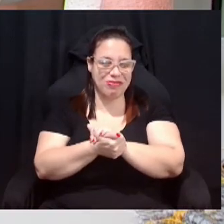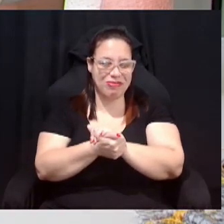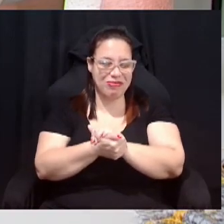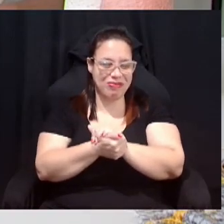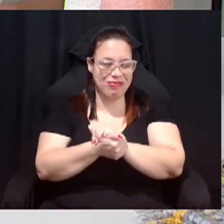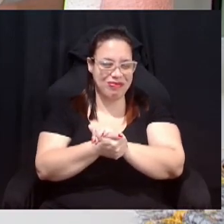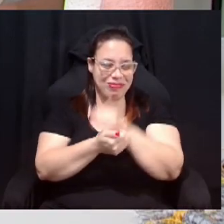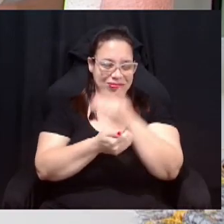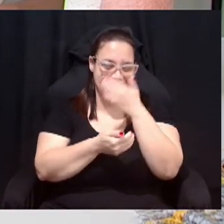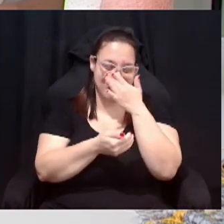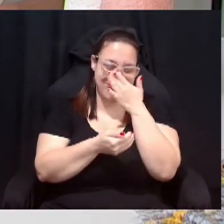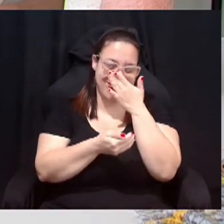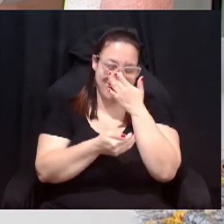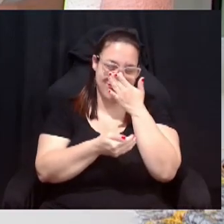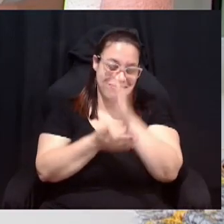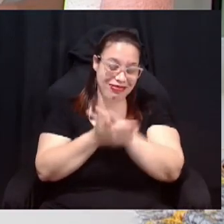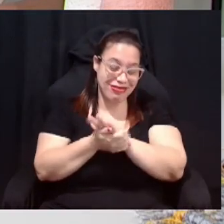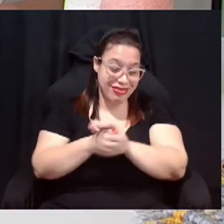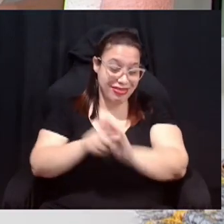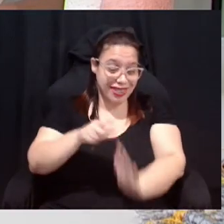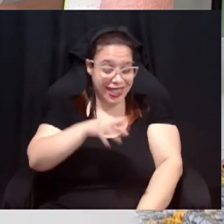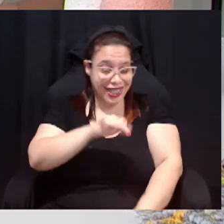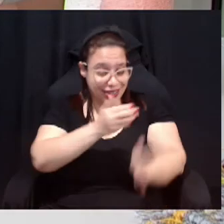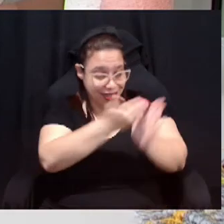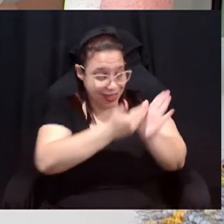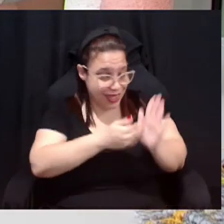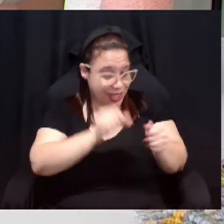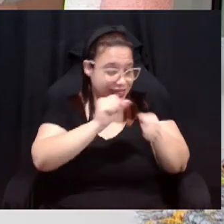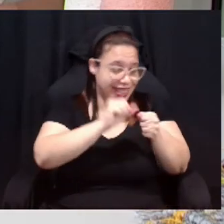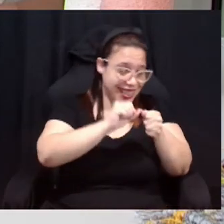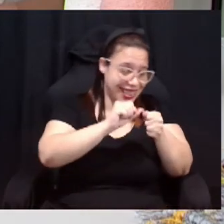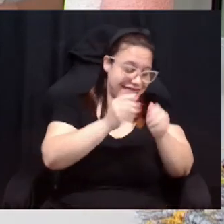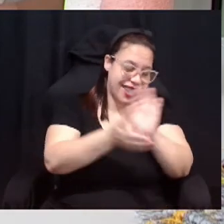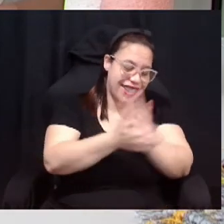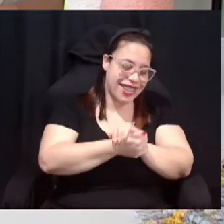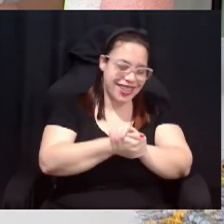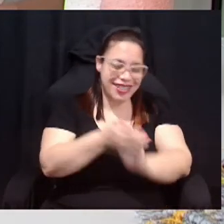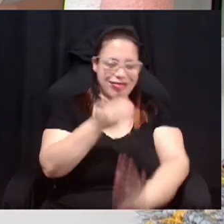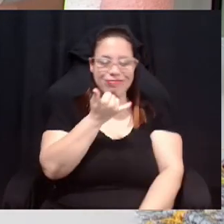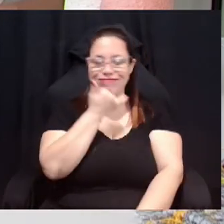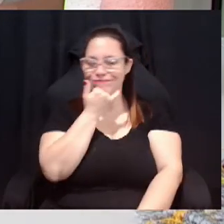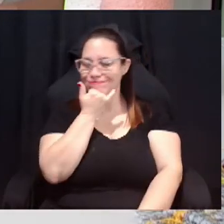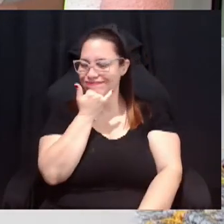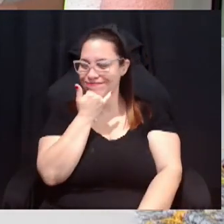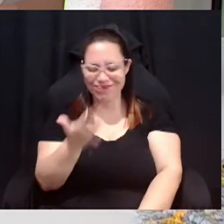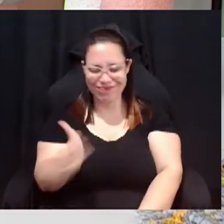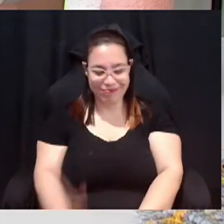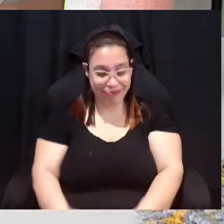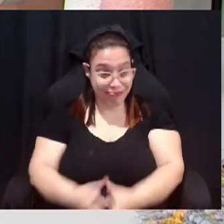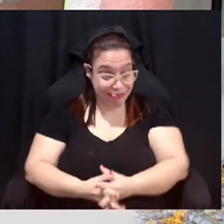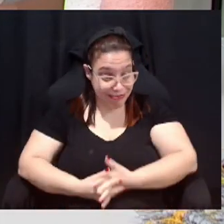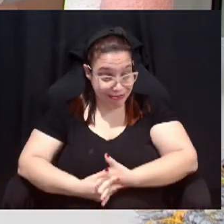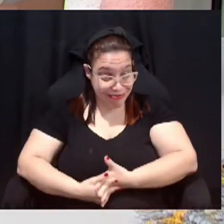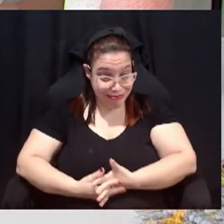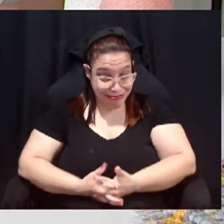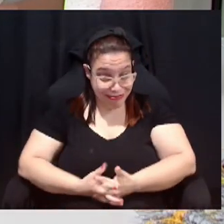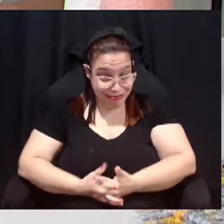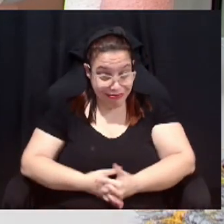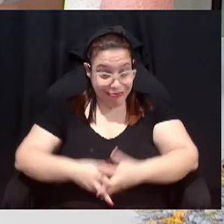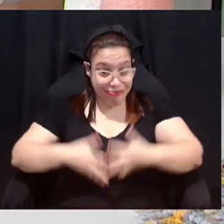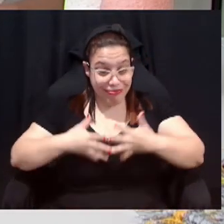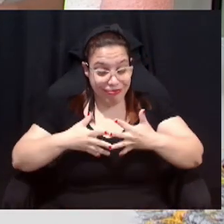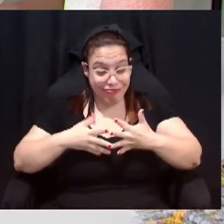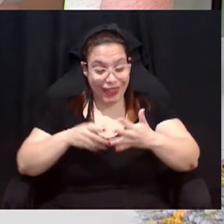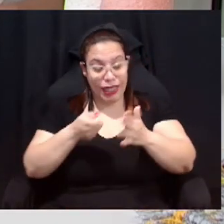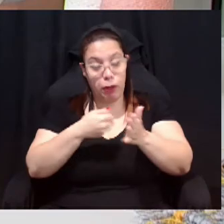E a linha da lateral, por a gente fazer essa parte que dá esse formato, a gente acaba gastando mais